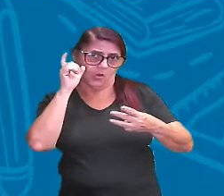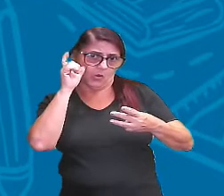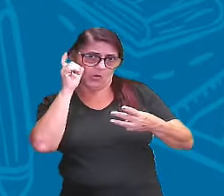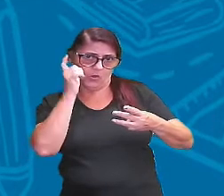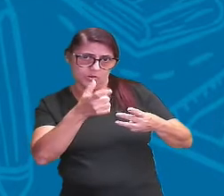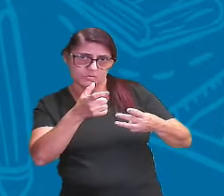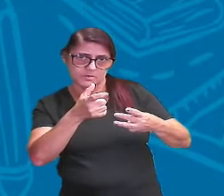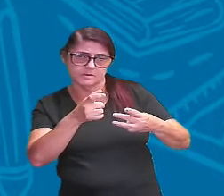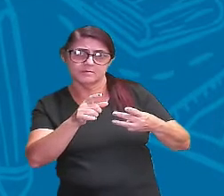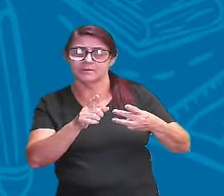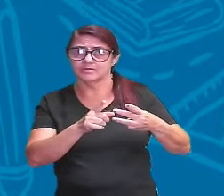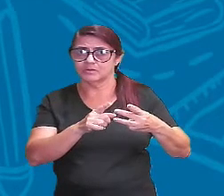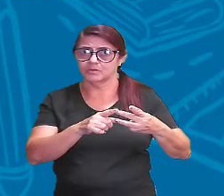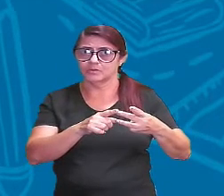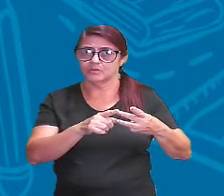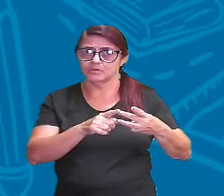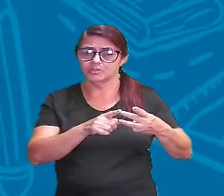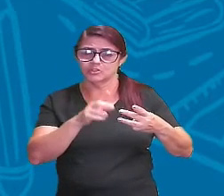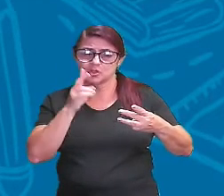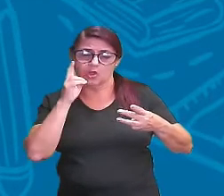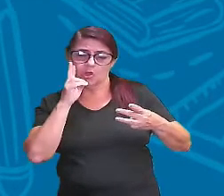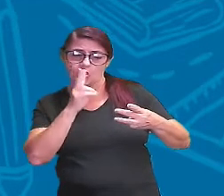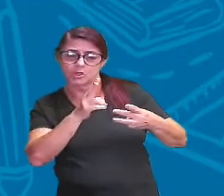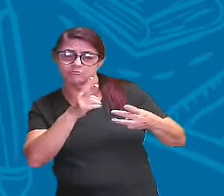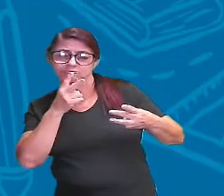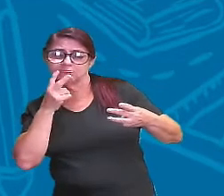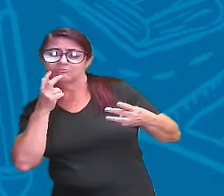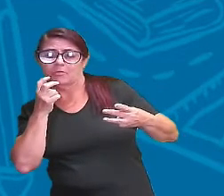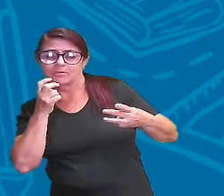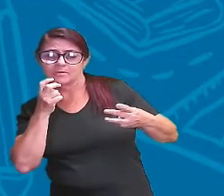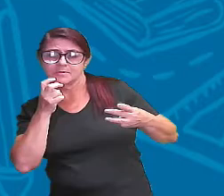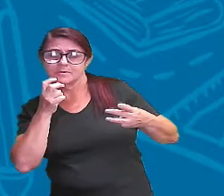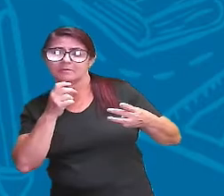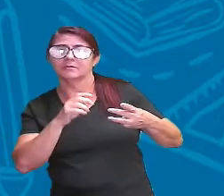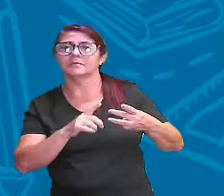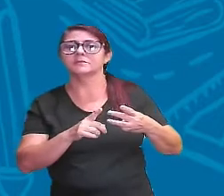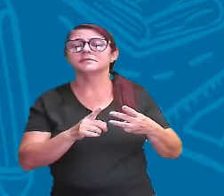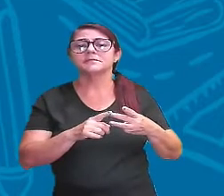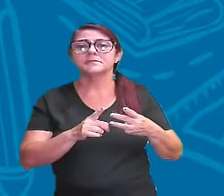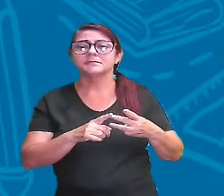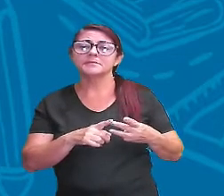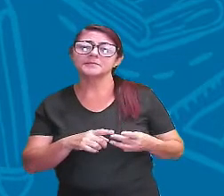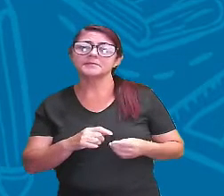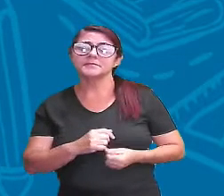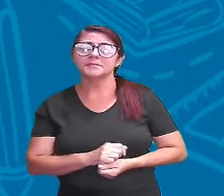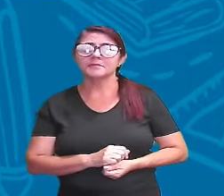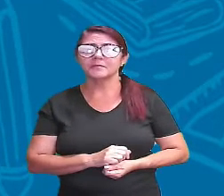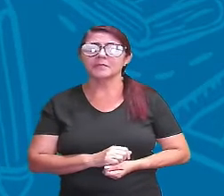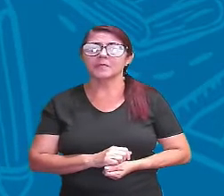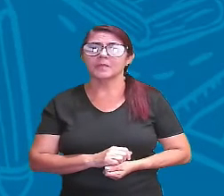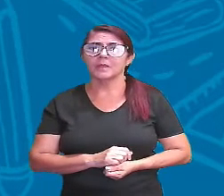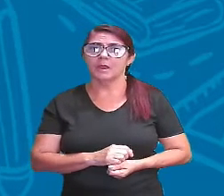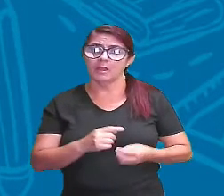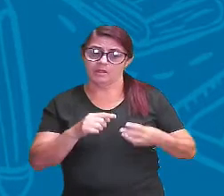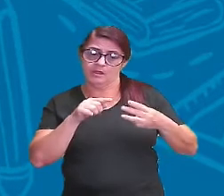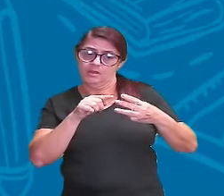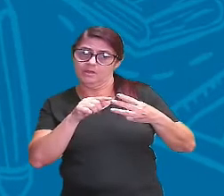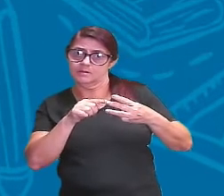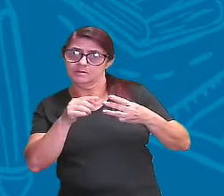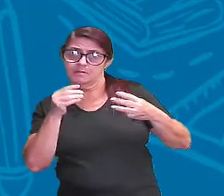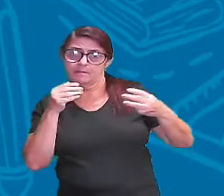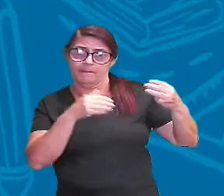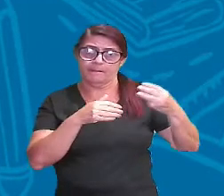observador, que é aquele, observador já disse, ele só observa. Ele não participa